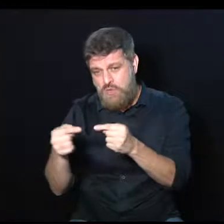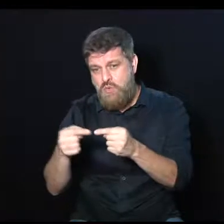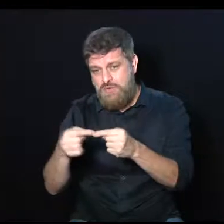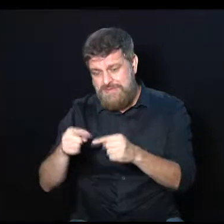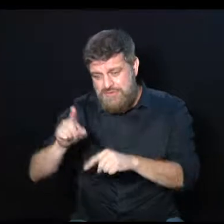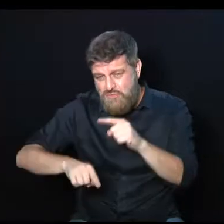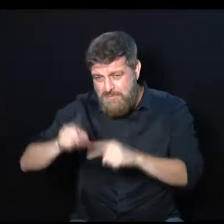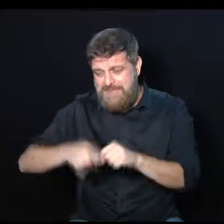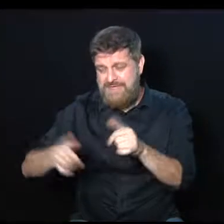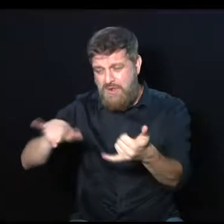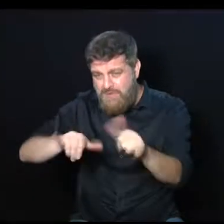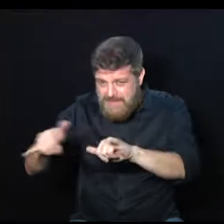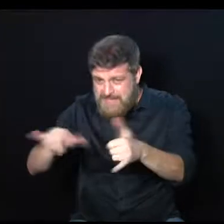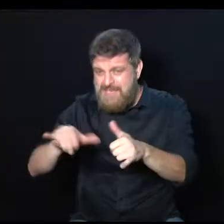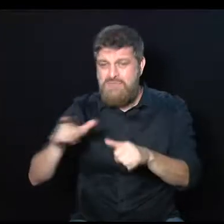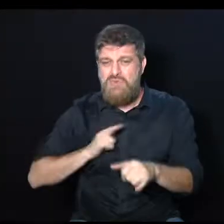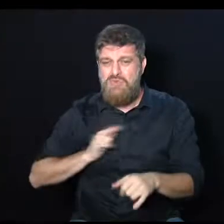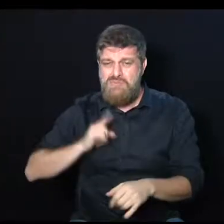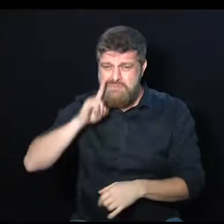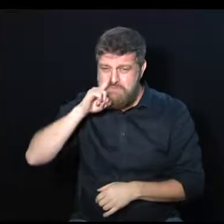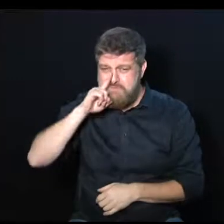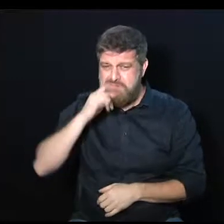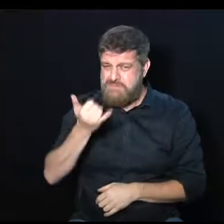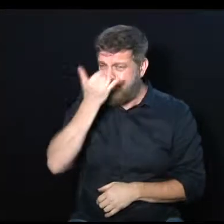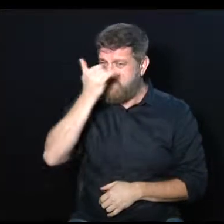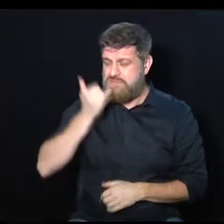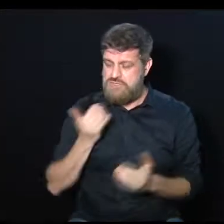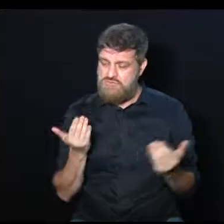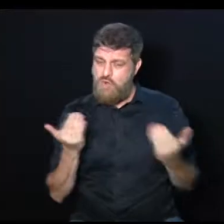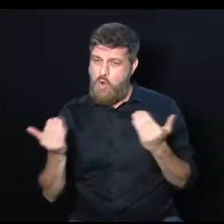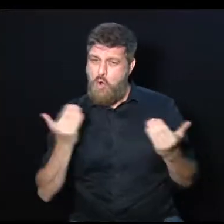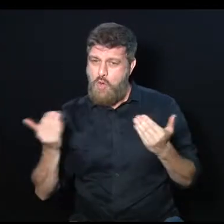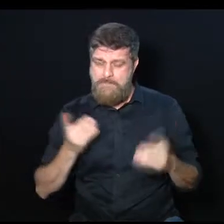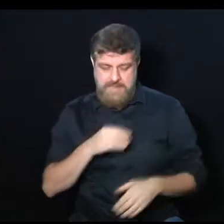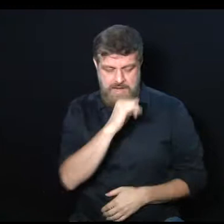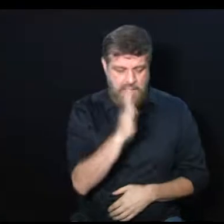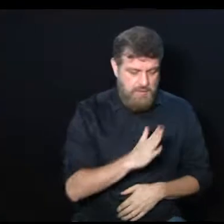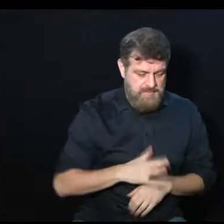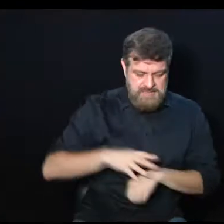do que a gente espera, quer dizer, comparando a um país desenvolvido como a Suíça.